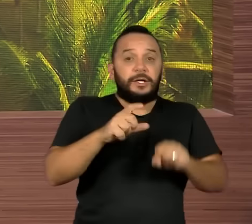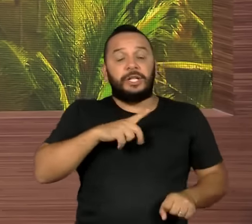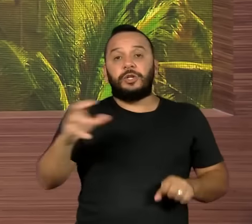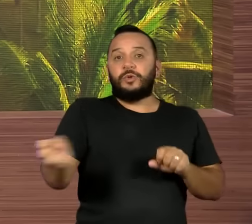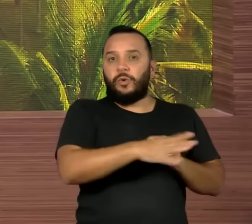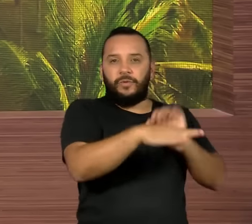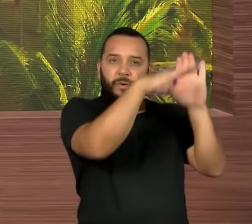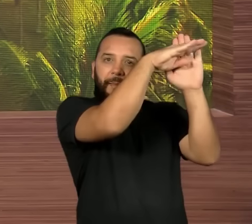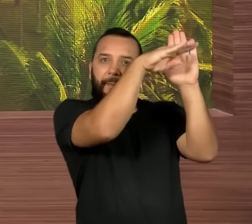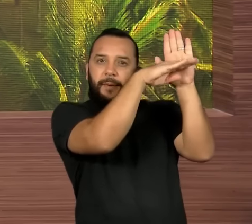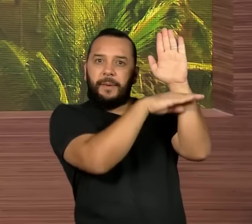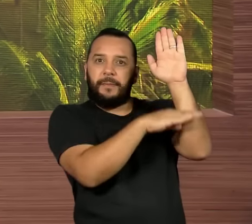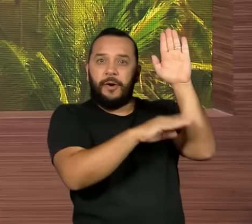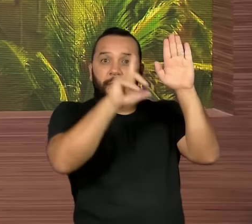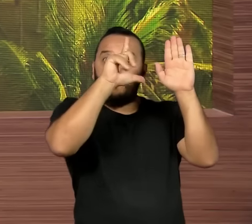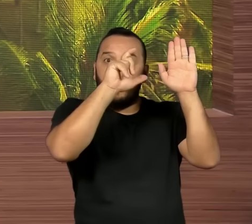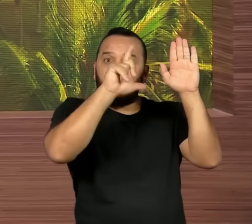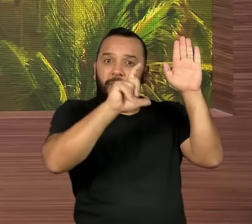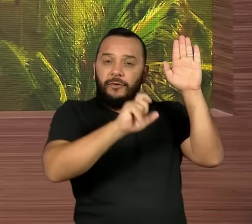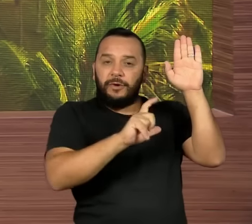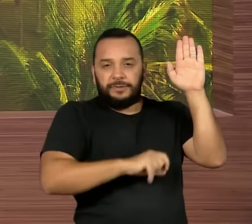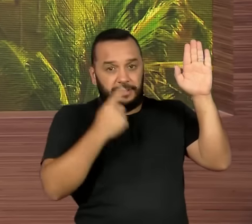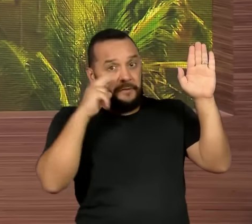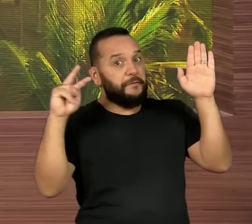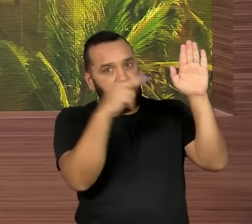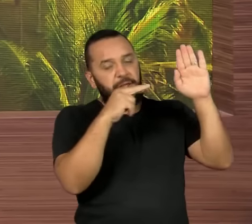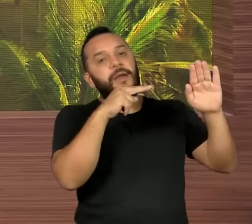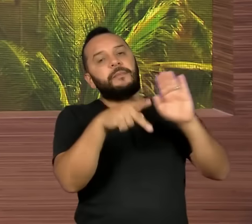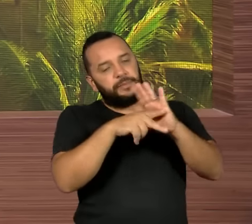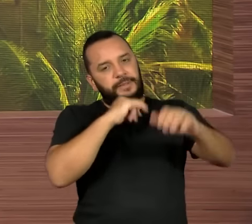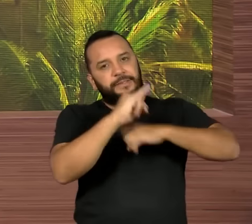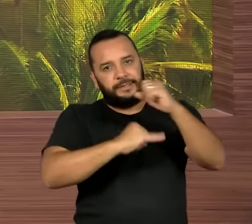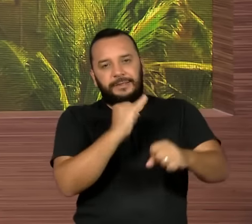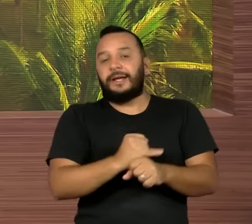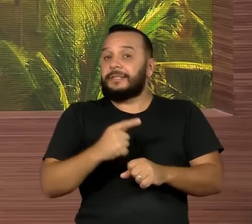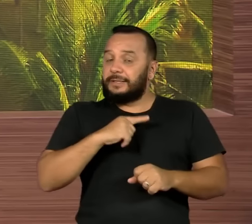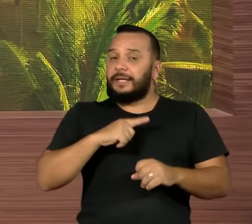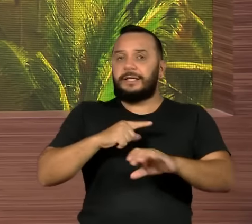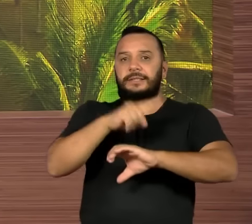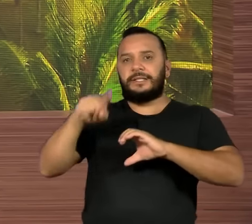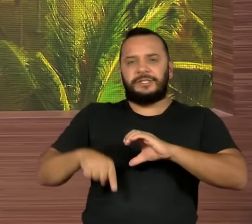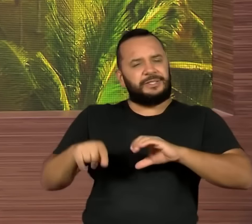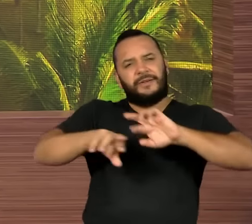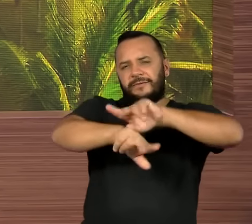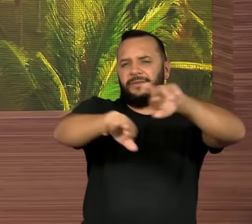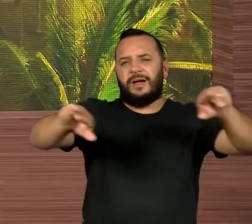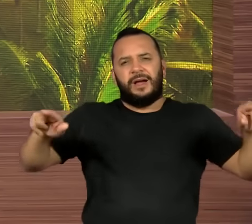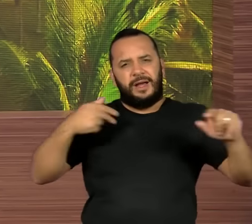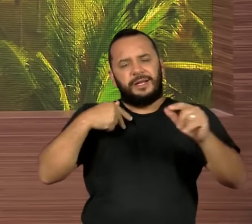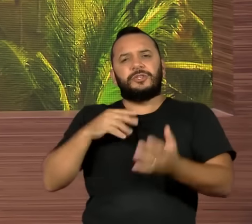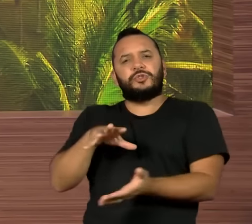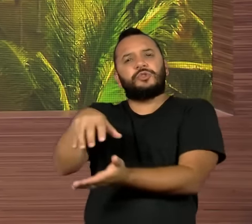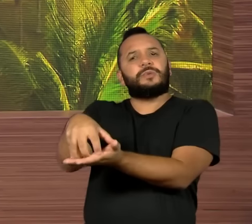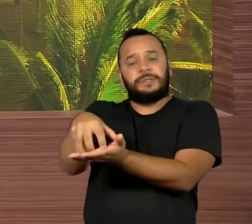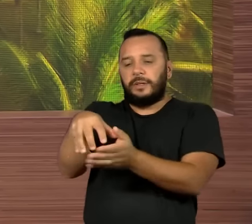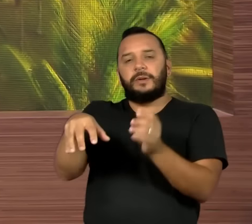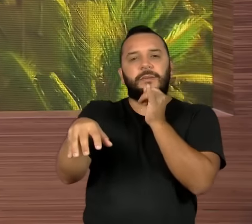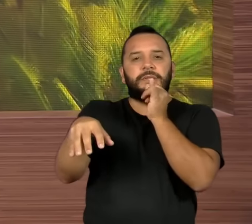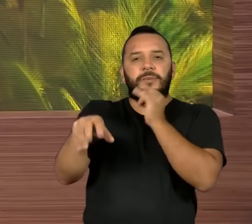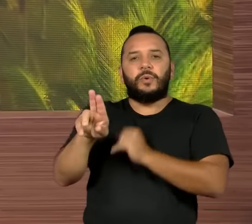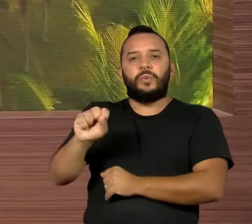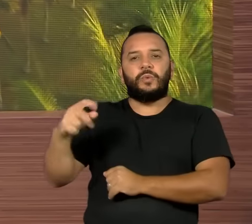para consulta na internet. Um trabalho realizado por cientistas de várias instituições, como o USP e o Unicamp.